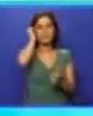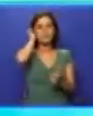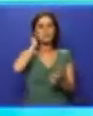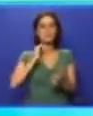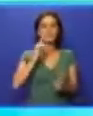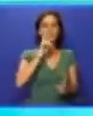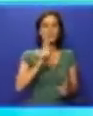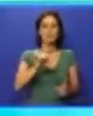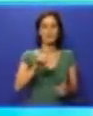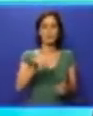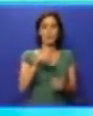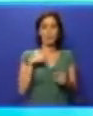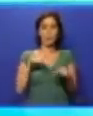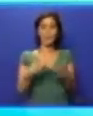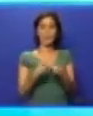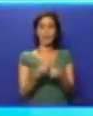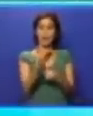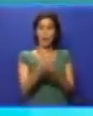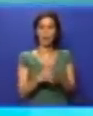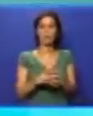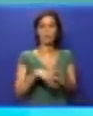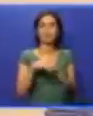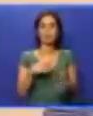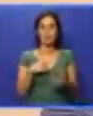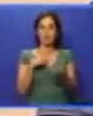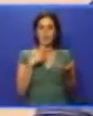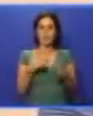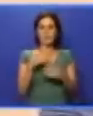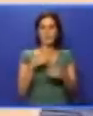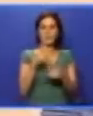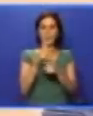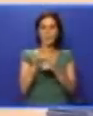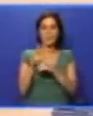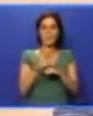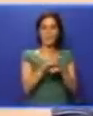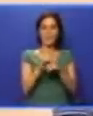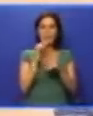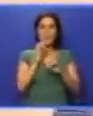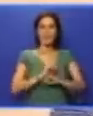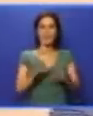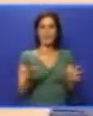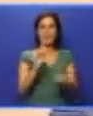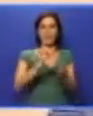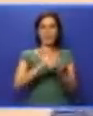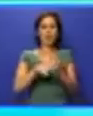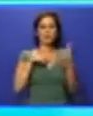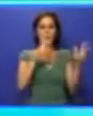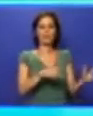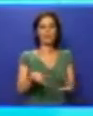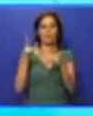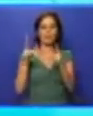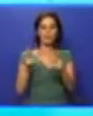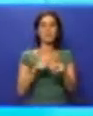A Luísa Matias está aqui connosco, nós sorripiámos estas imagens que são da divulgação do seu projeto.